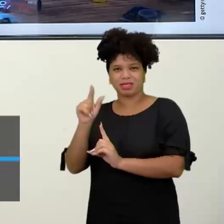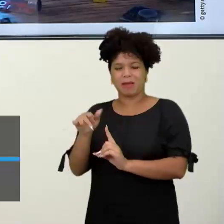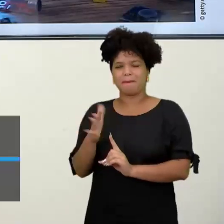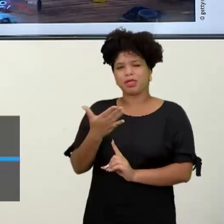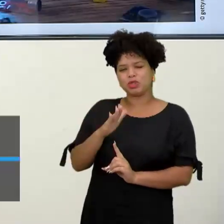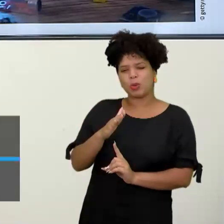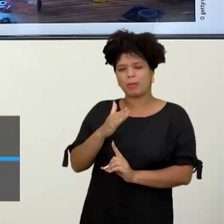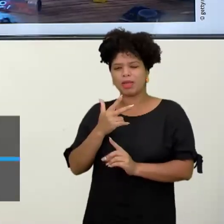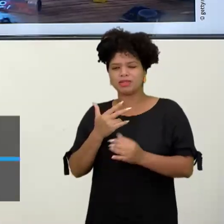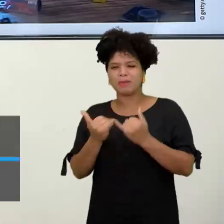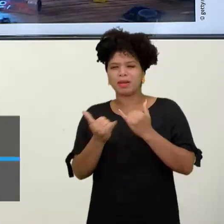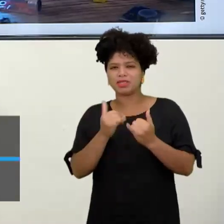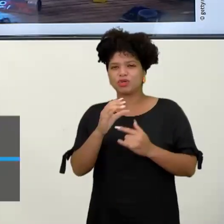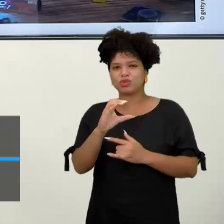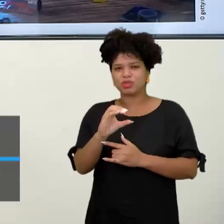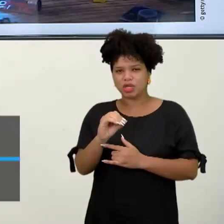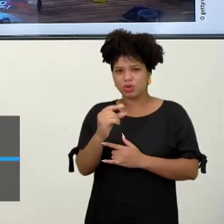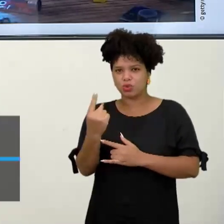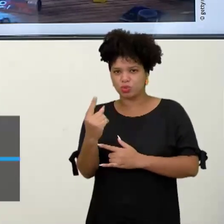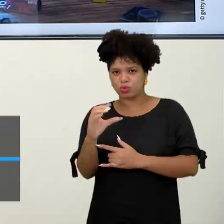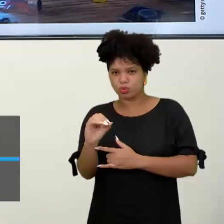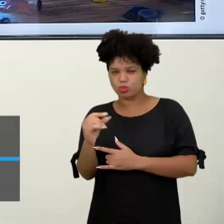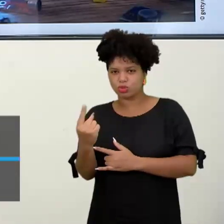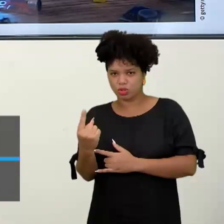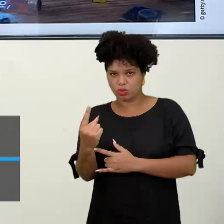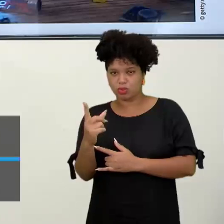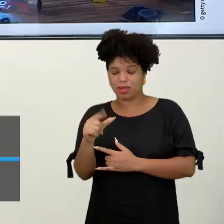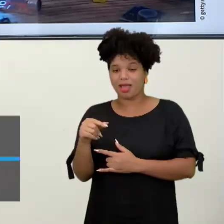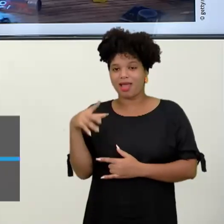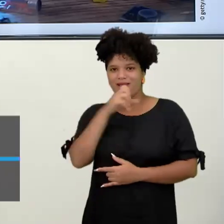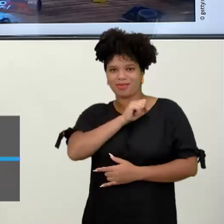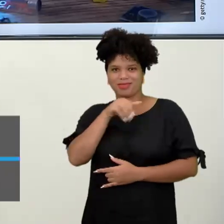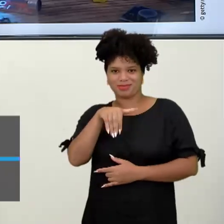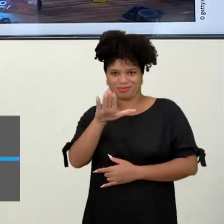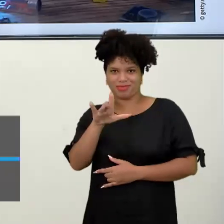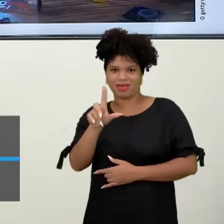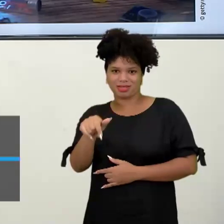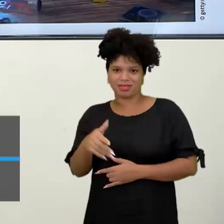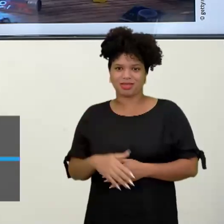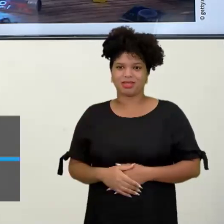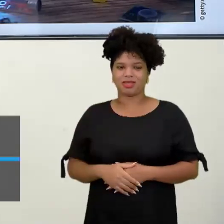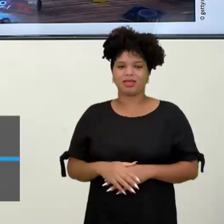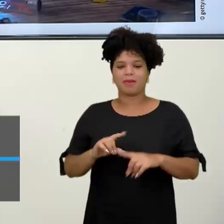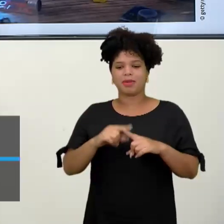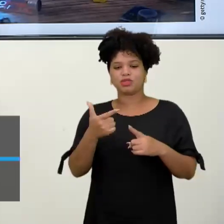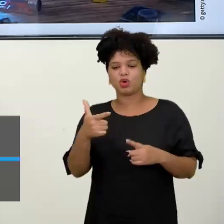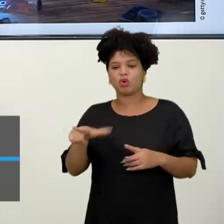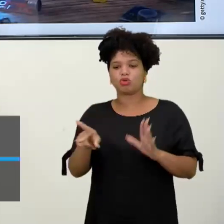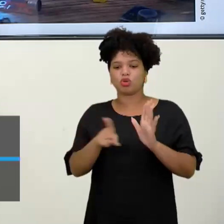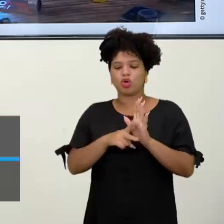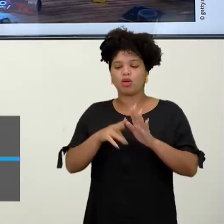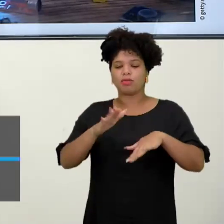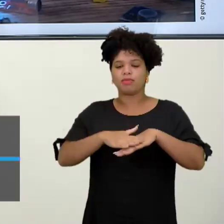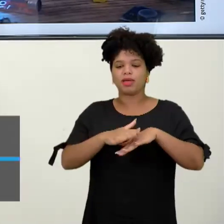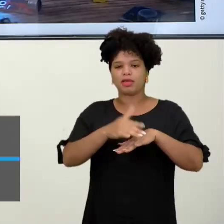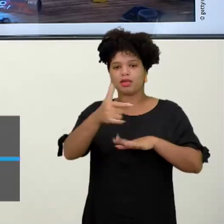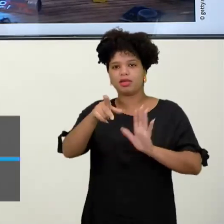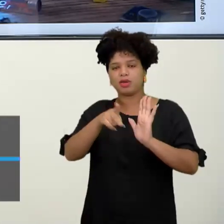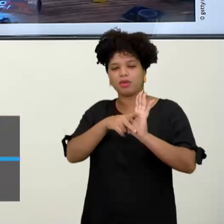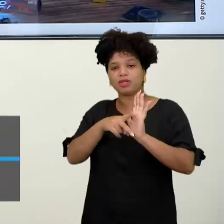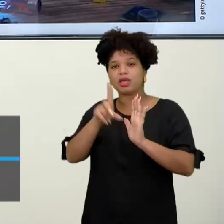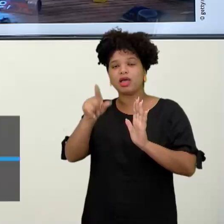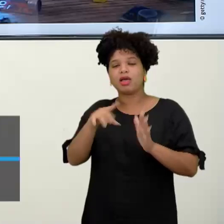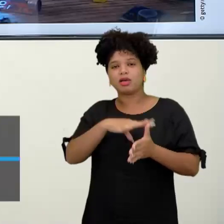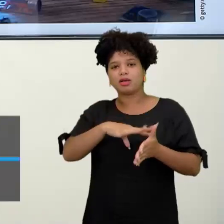do binário. Tem alguns benefícios? Tem, ele é mais rápido, né? Só que, ao mesmo tempo, ele é uma